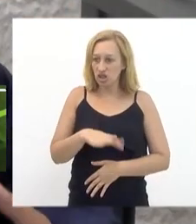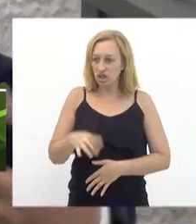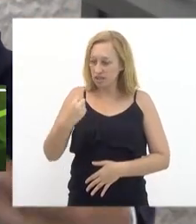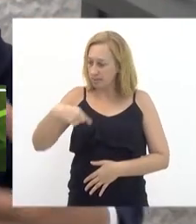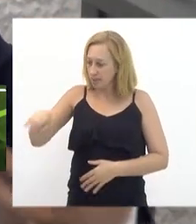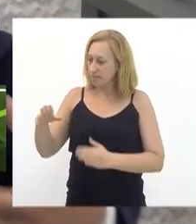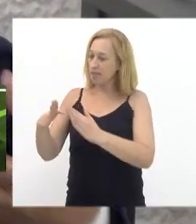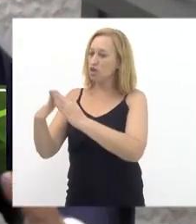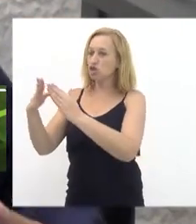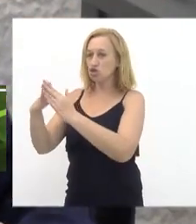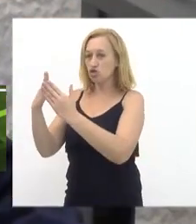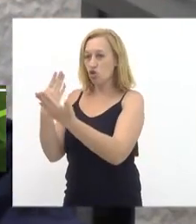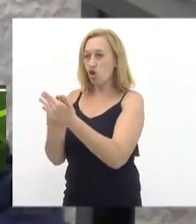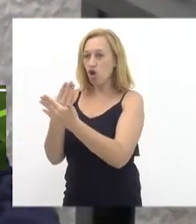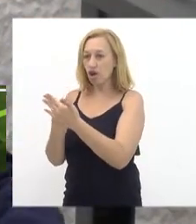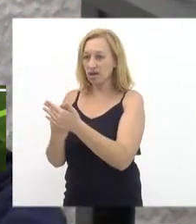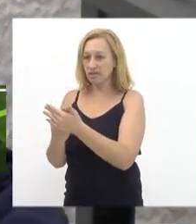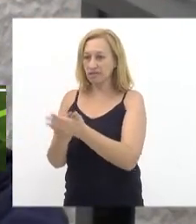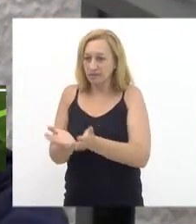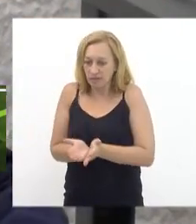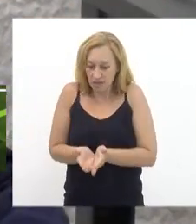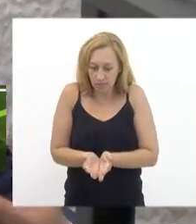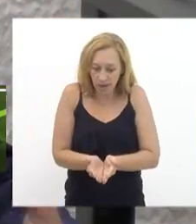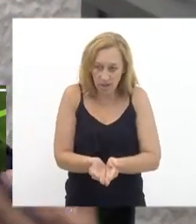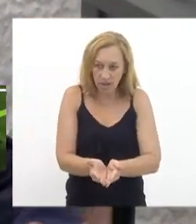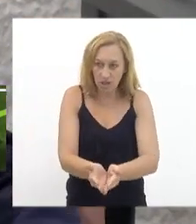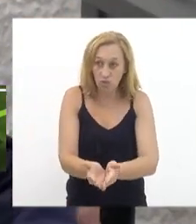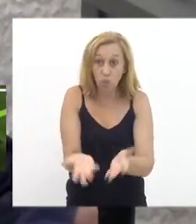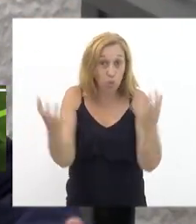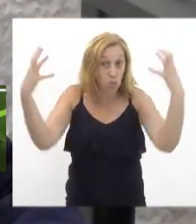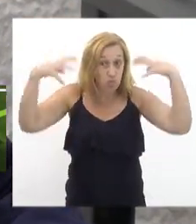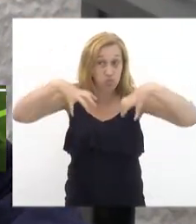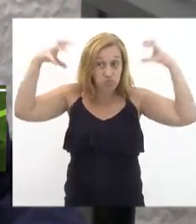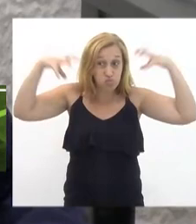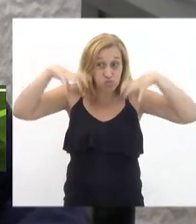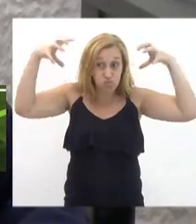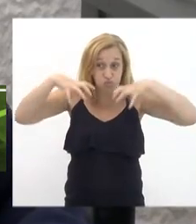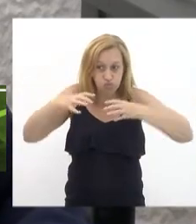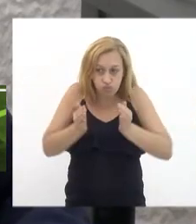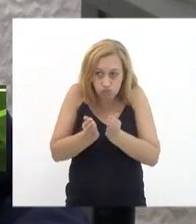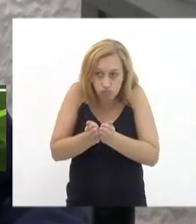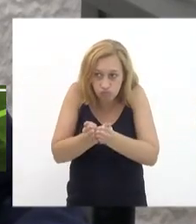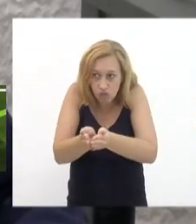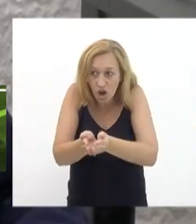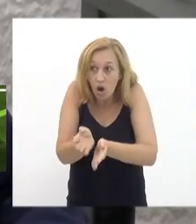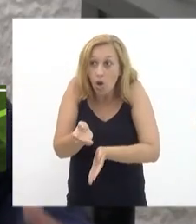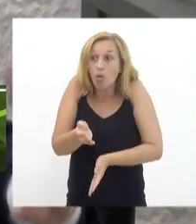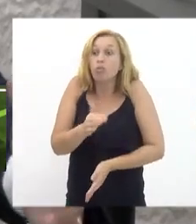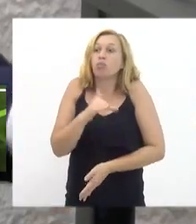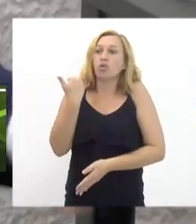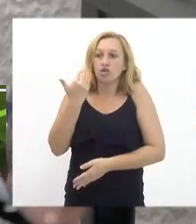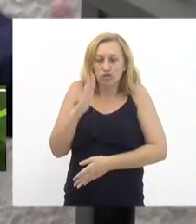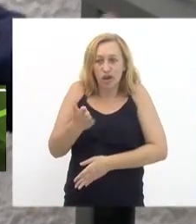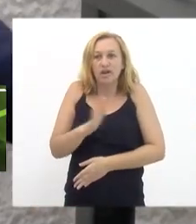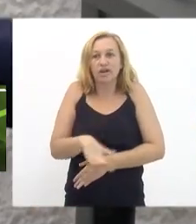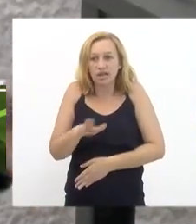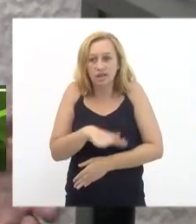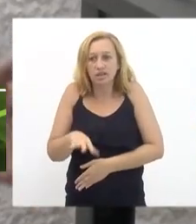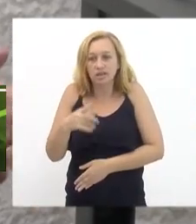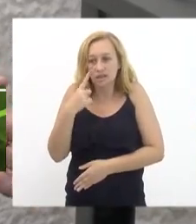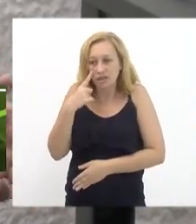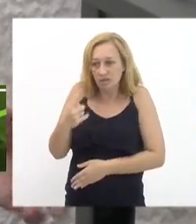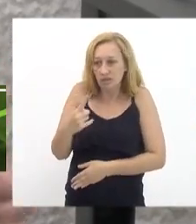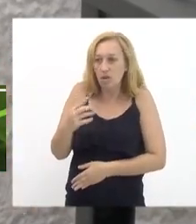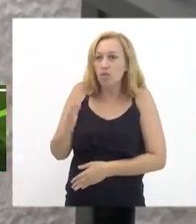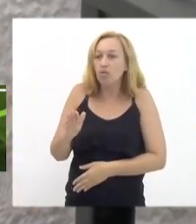rio Paraíba tema uma pressão muito grande quando tá chovendo então o barquinho já morreu criança então nós vamos construir qual é